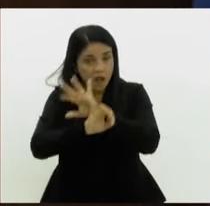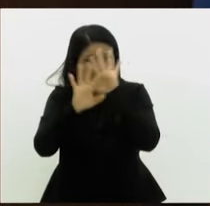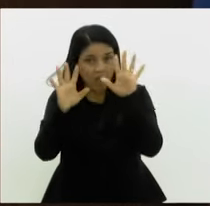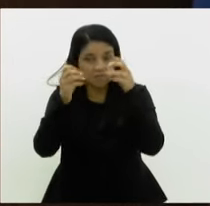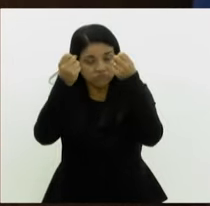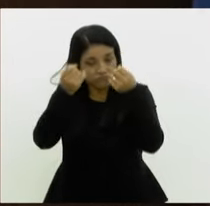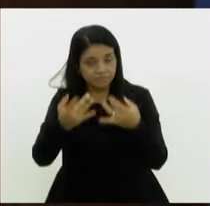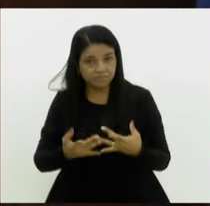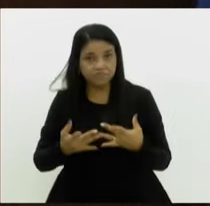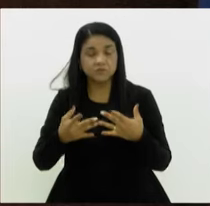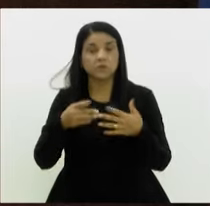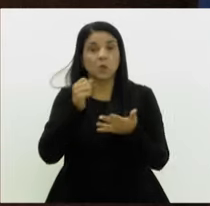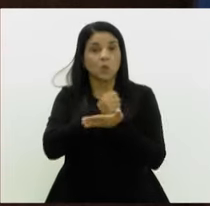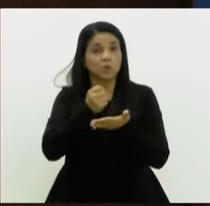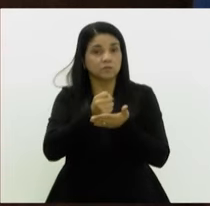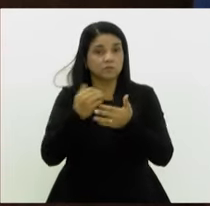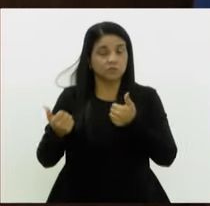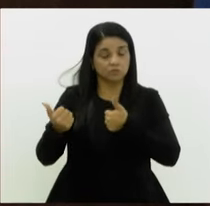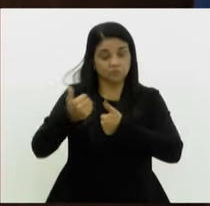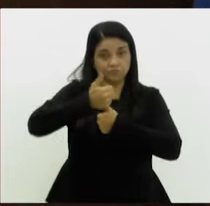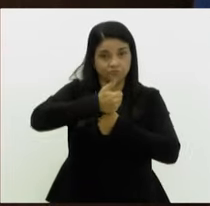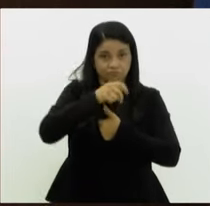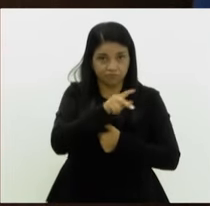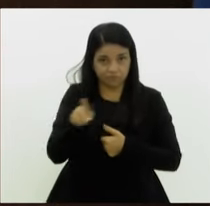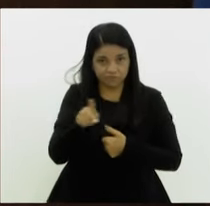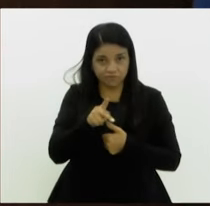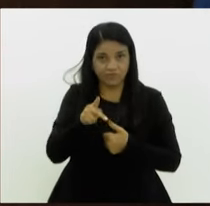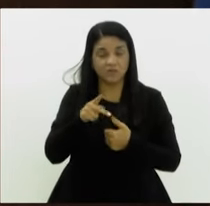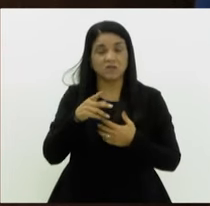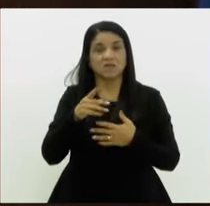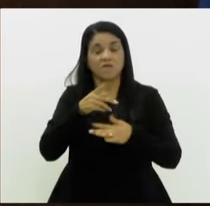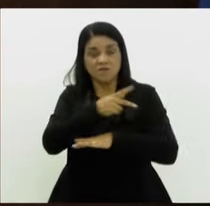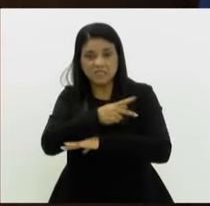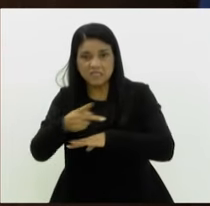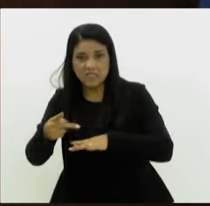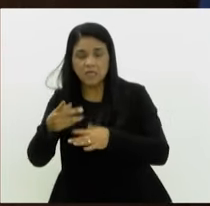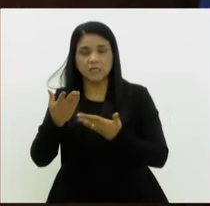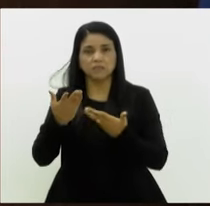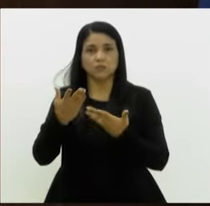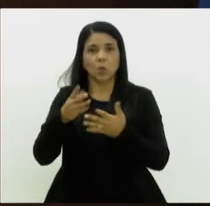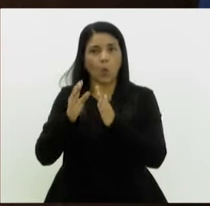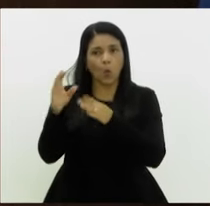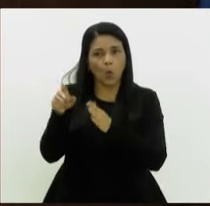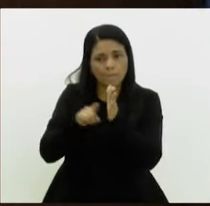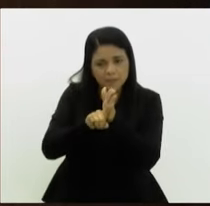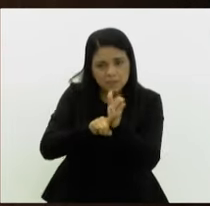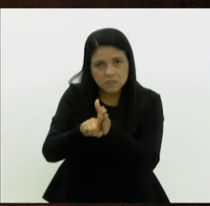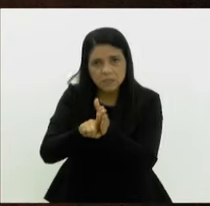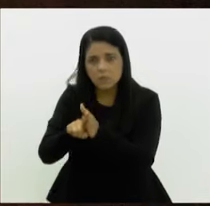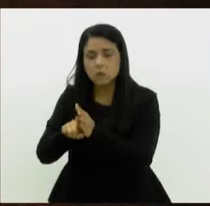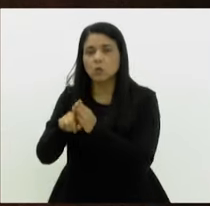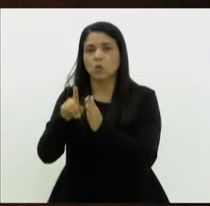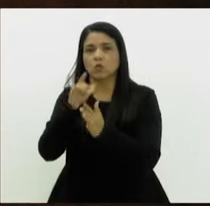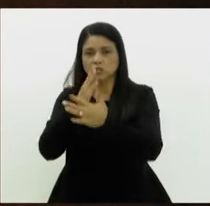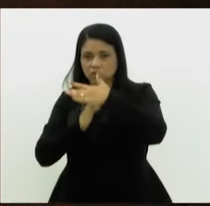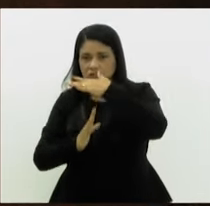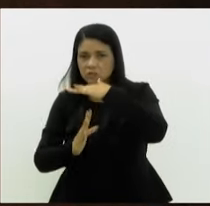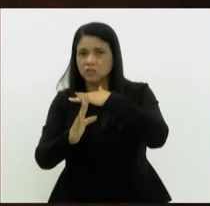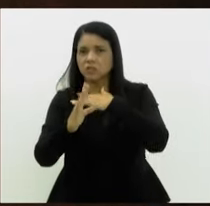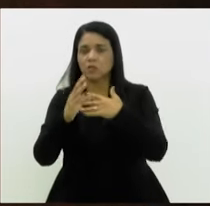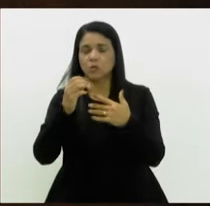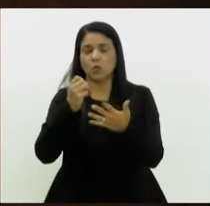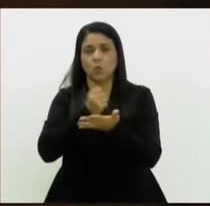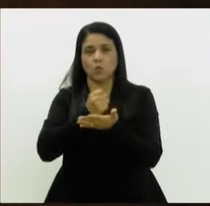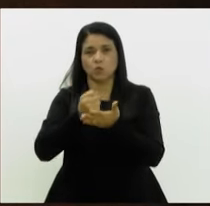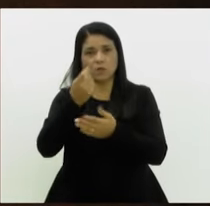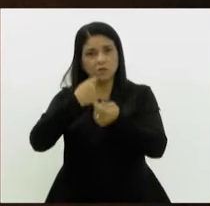de professor substituto, visitante, pesquisador estrangeiro e pessoal de apoio administrativo para as instituições de